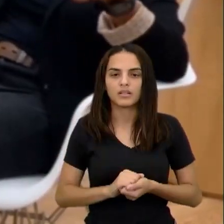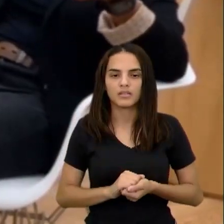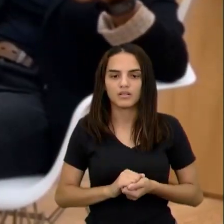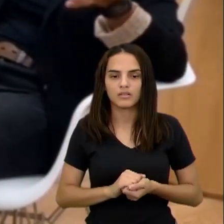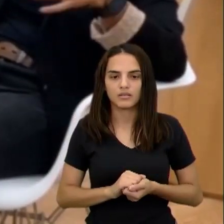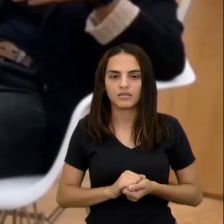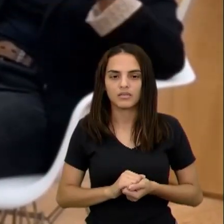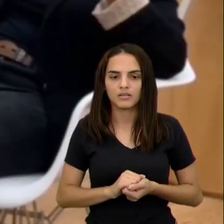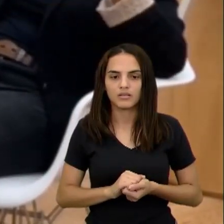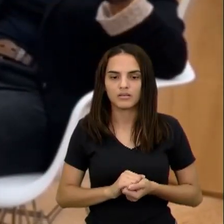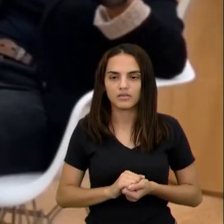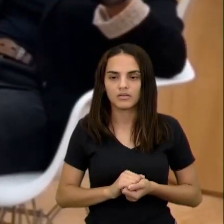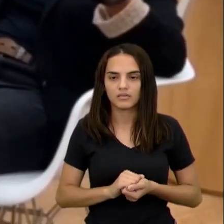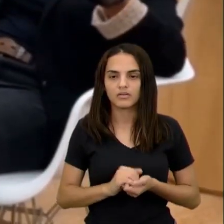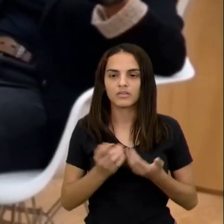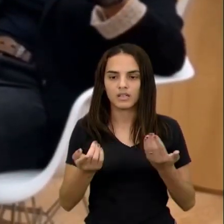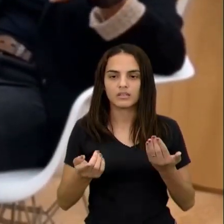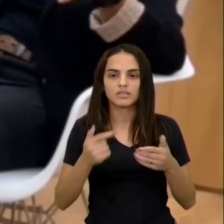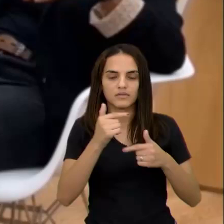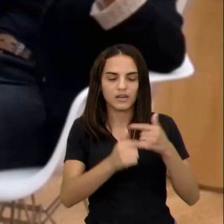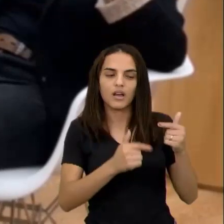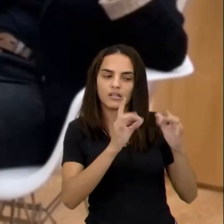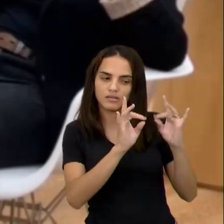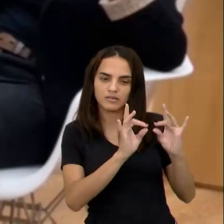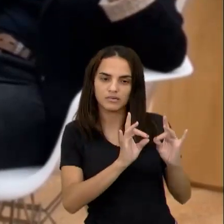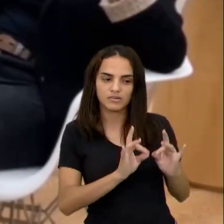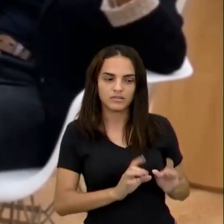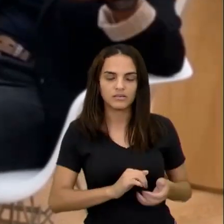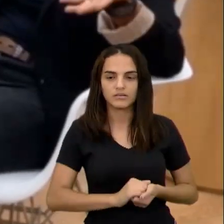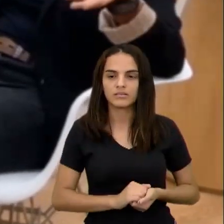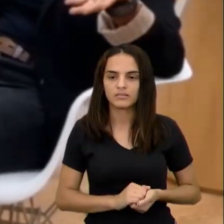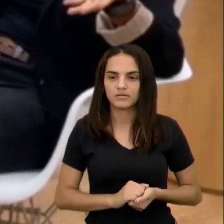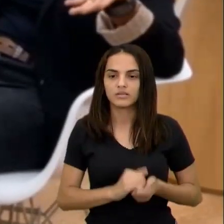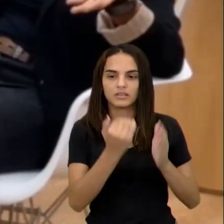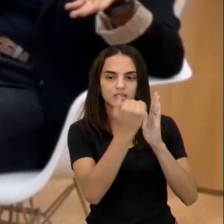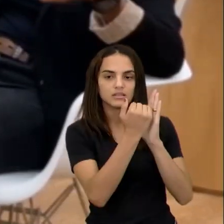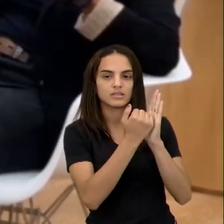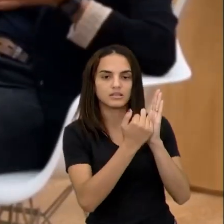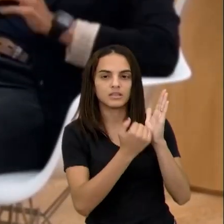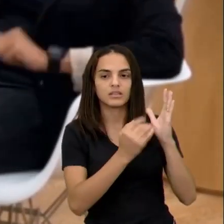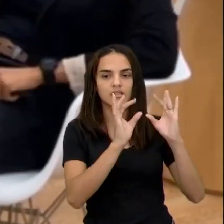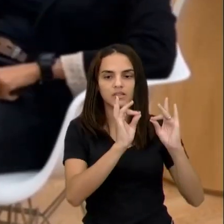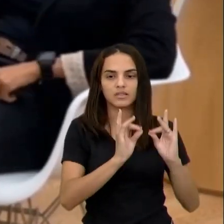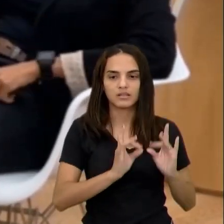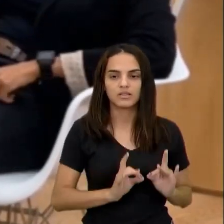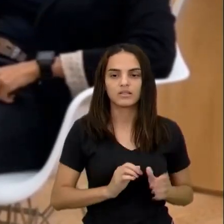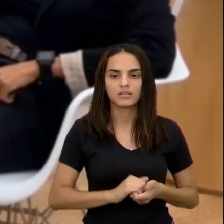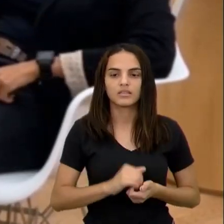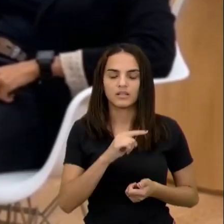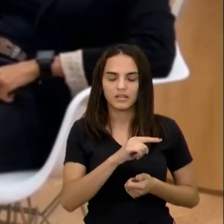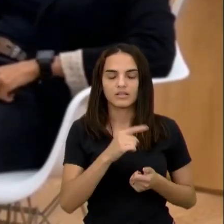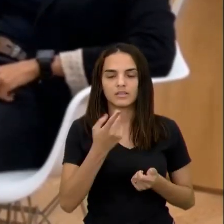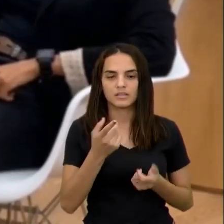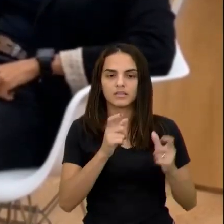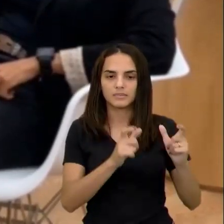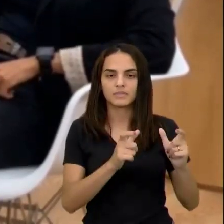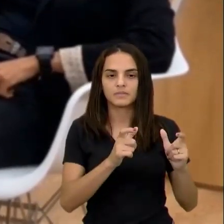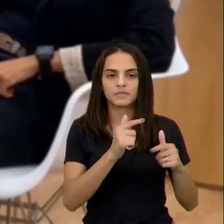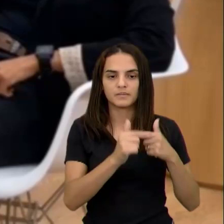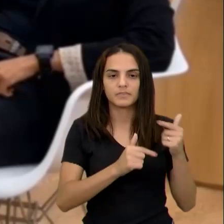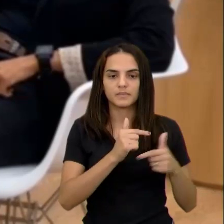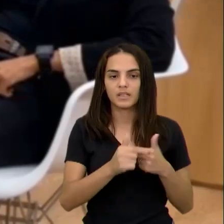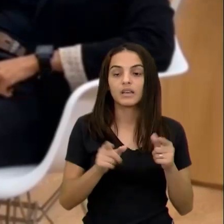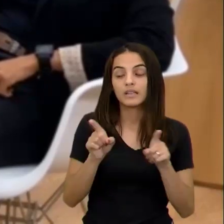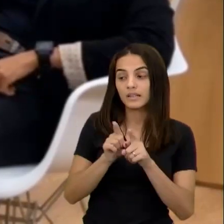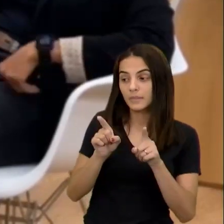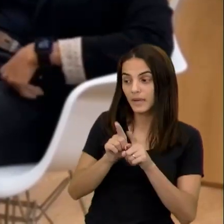lidar com essa vaga específica, com esses dados específicos requeridos nessa vaga. E para a nossa vaga